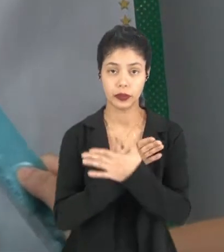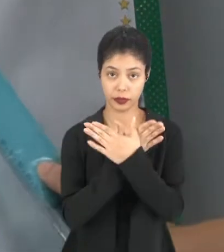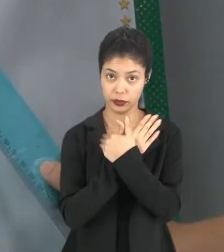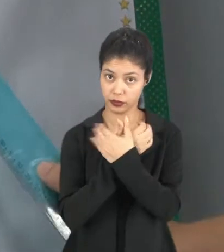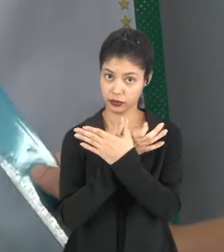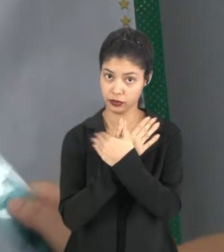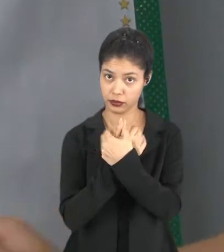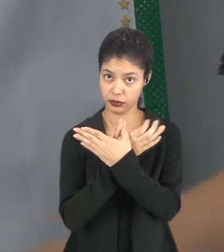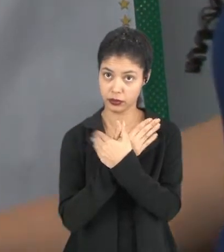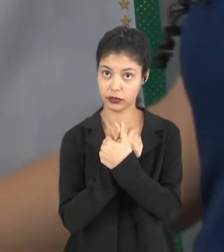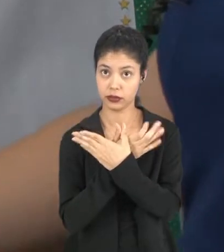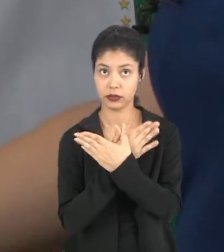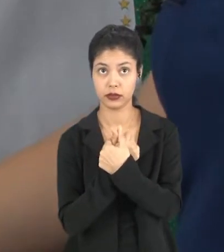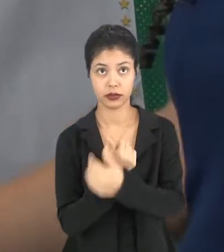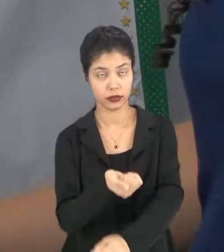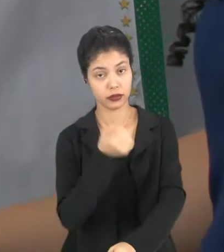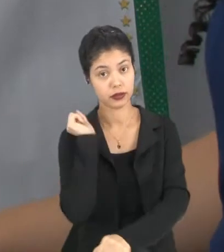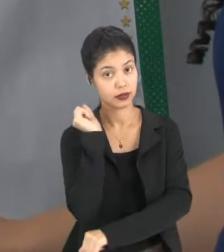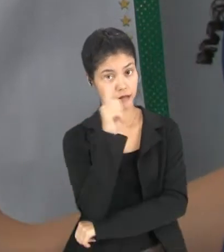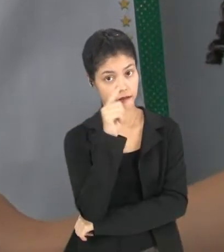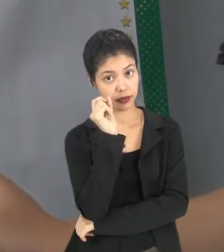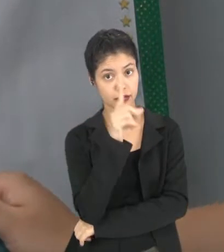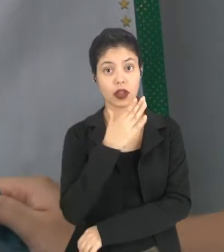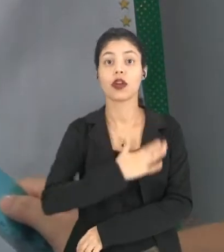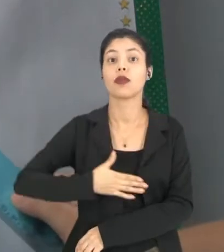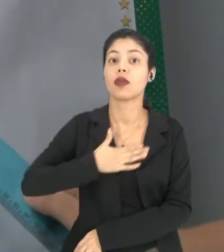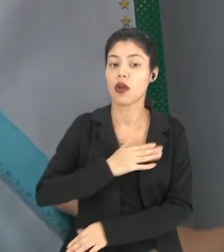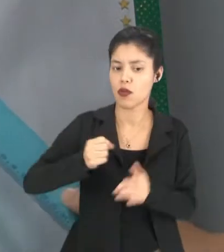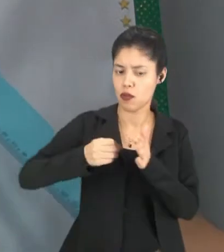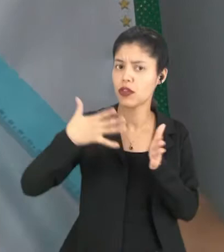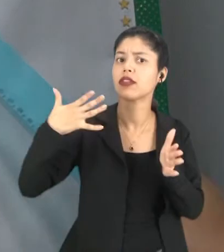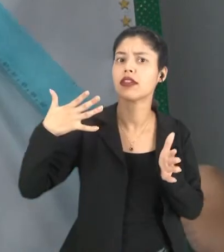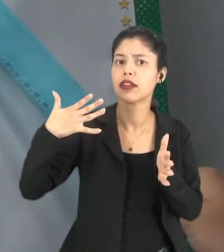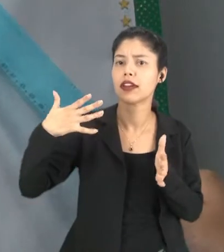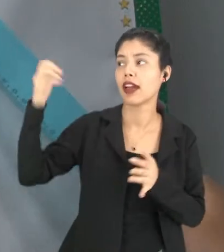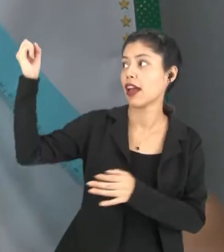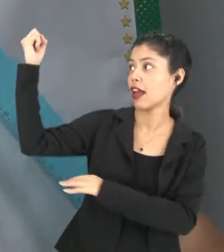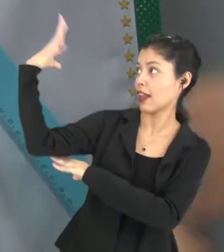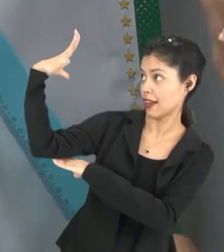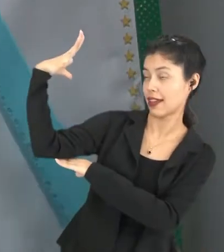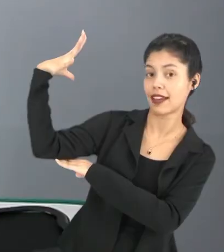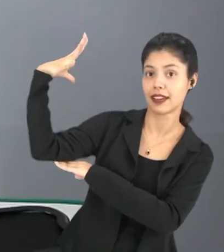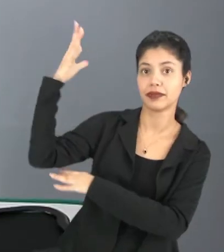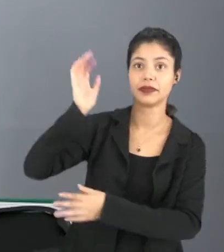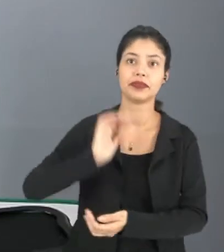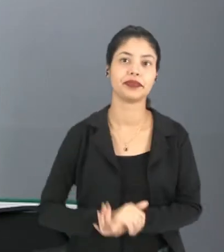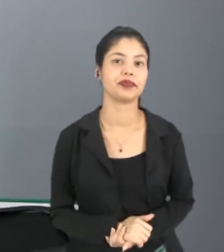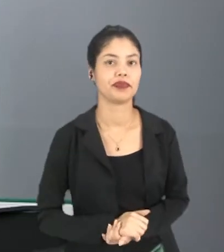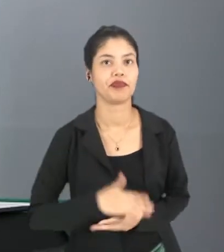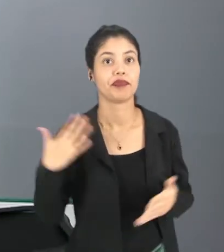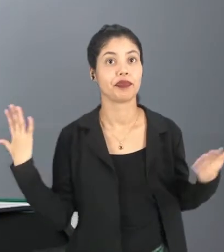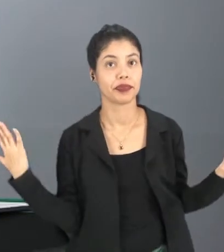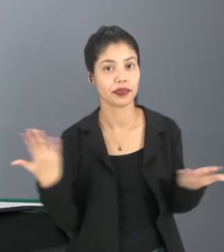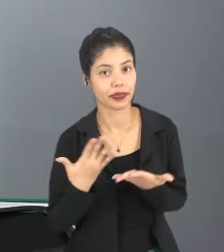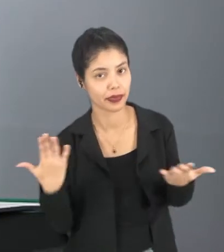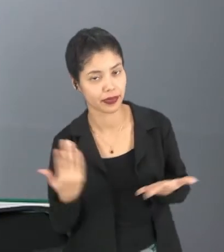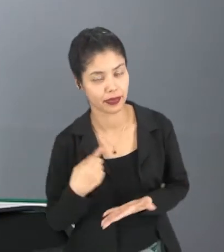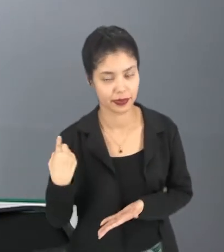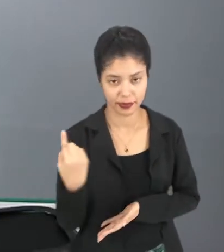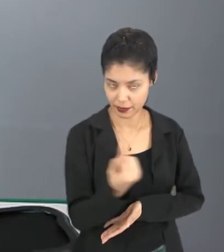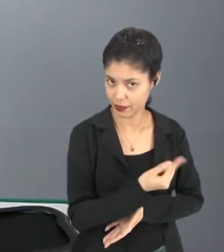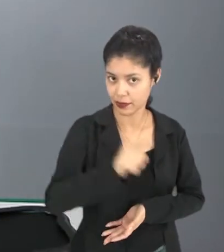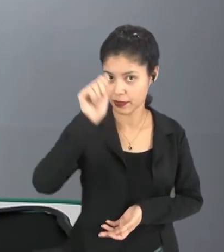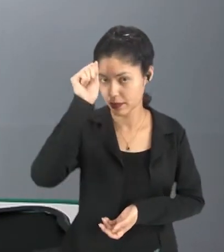Borboletas azuis gostam muito de luz. E agora, o